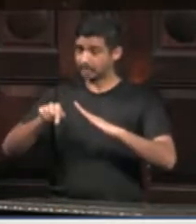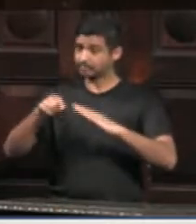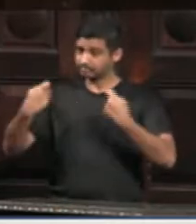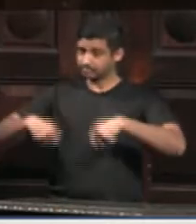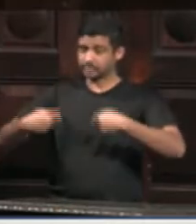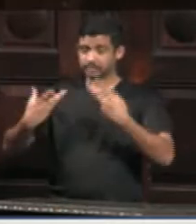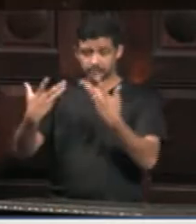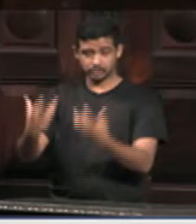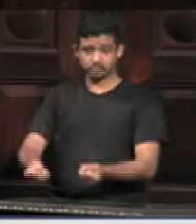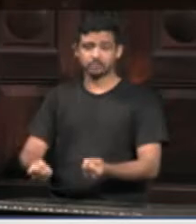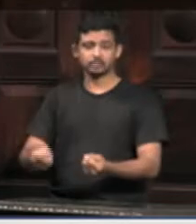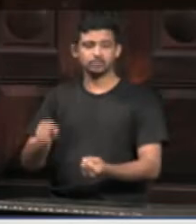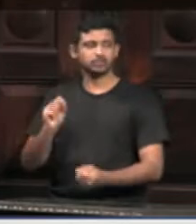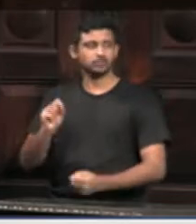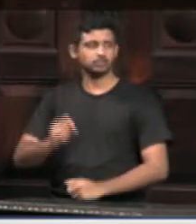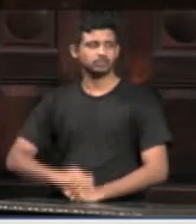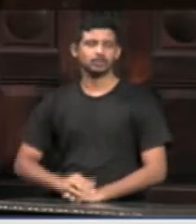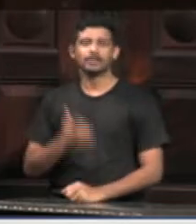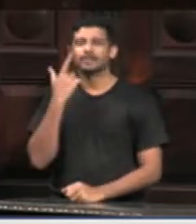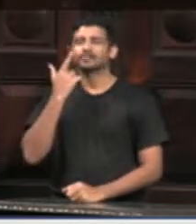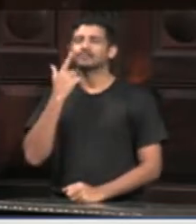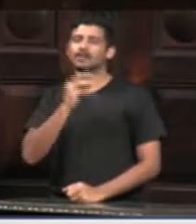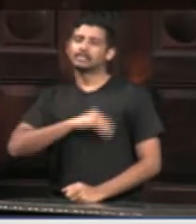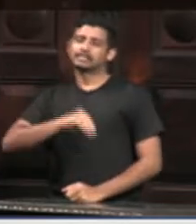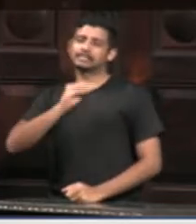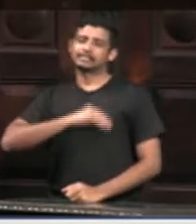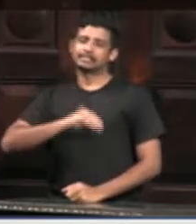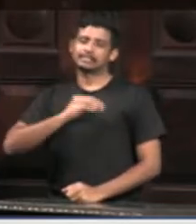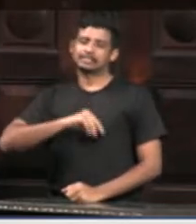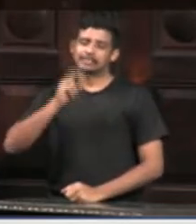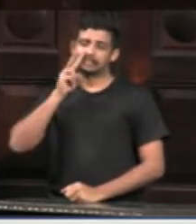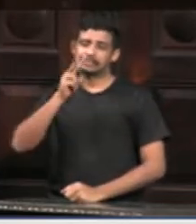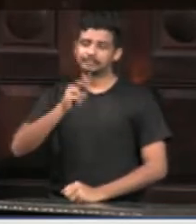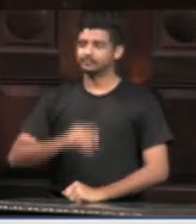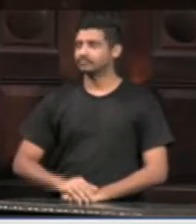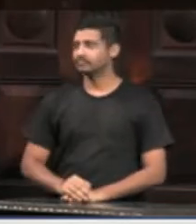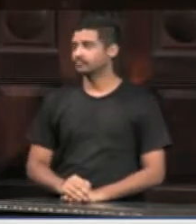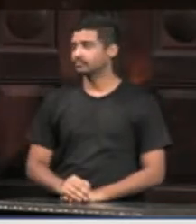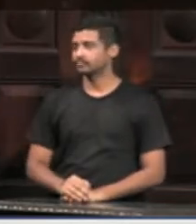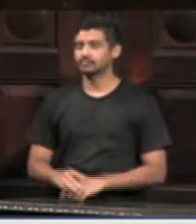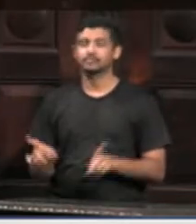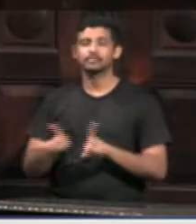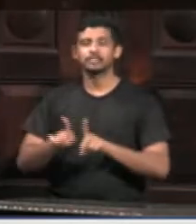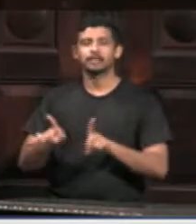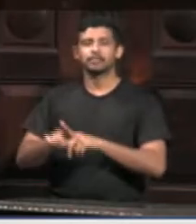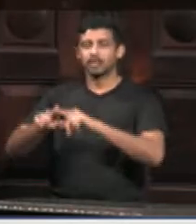o plano de cargos, carreiras e salários dos servidores estaduais da saúde.